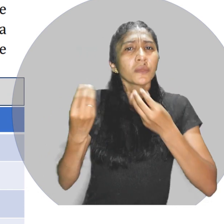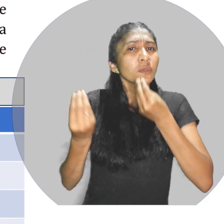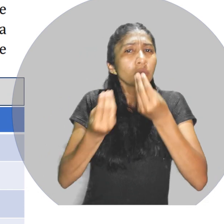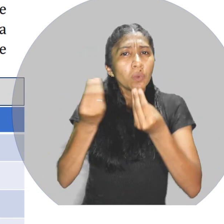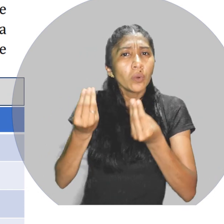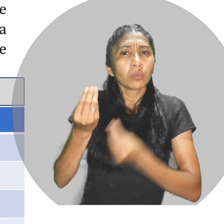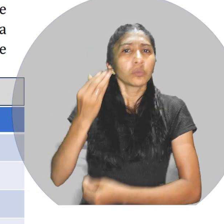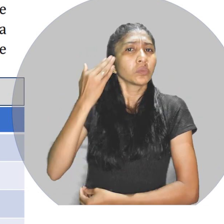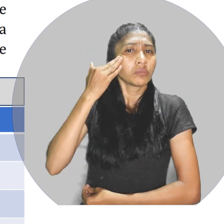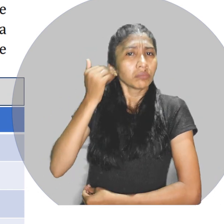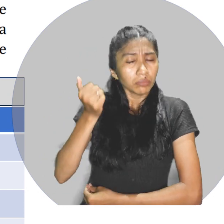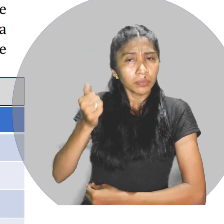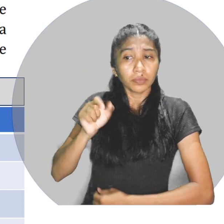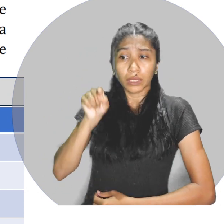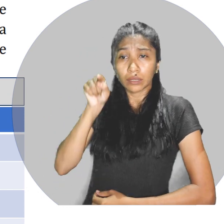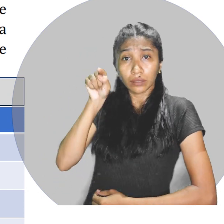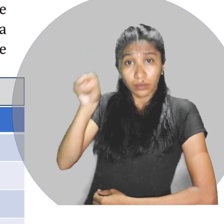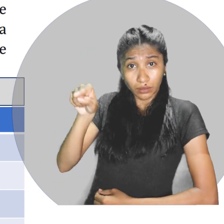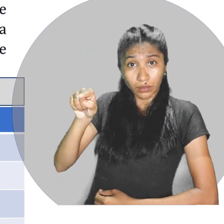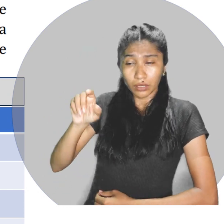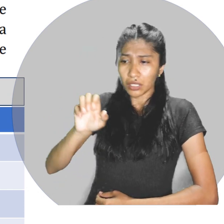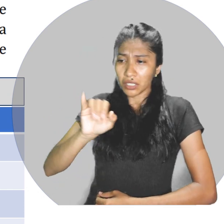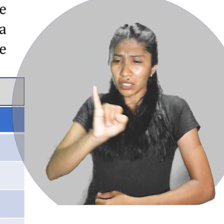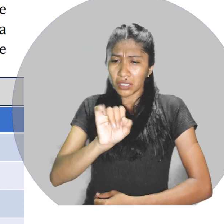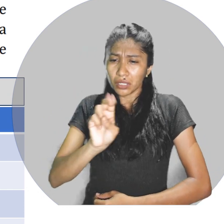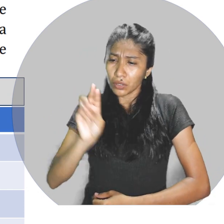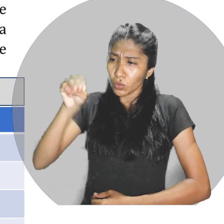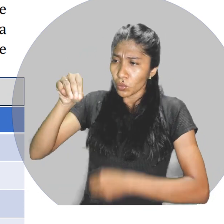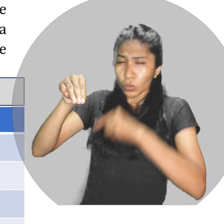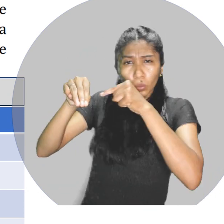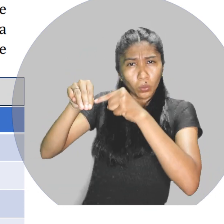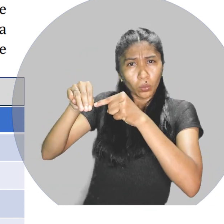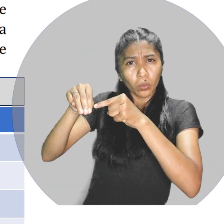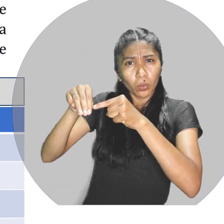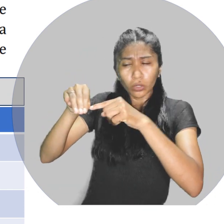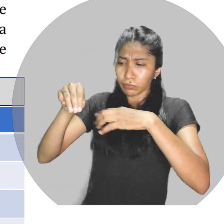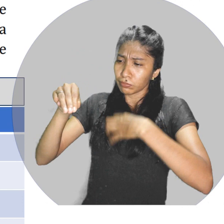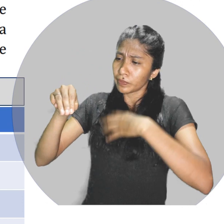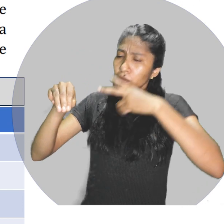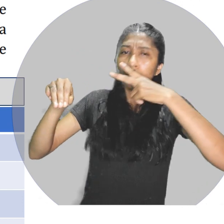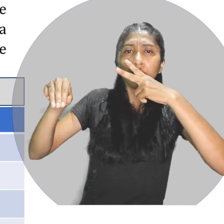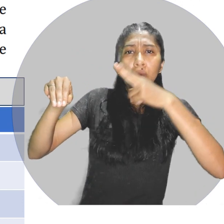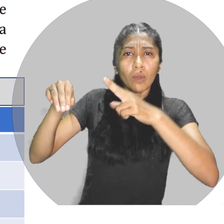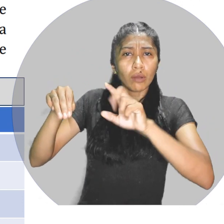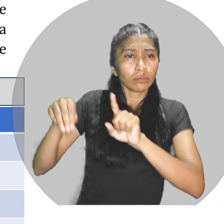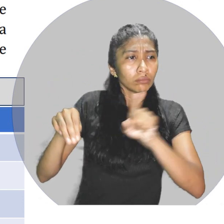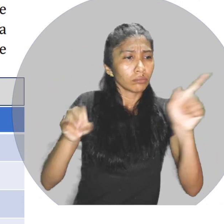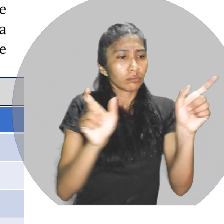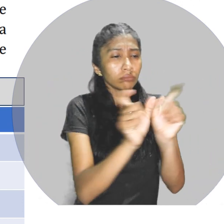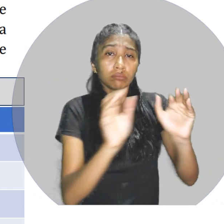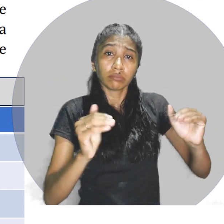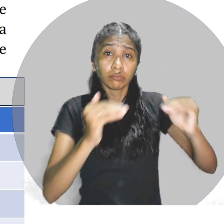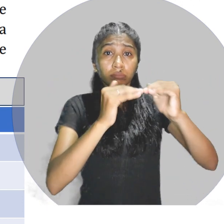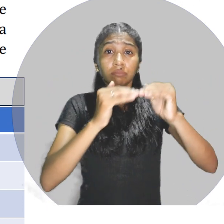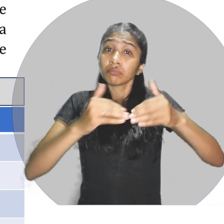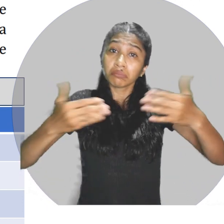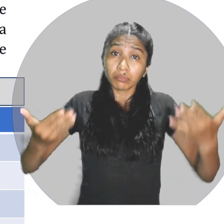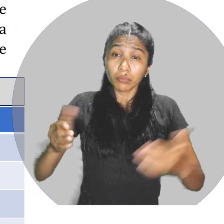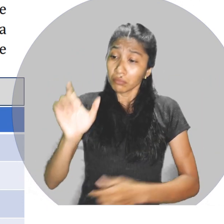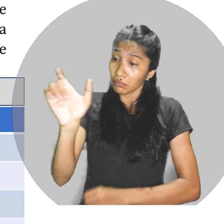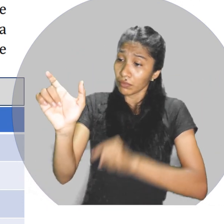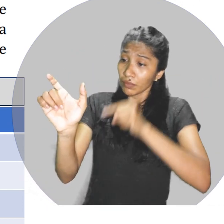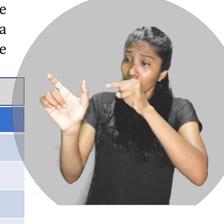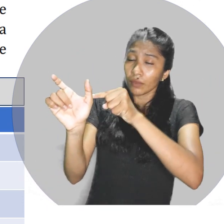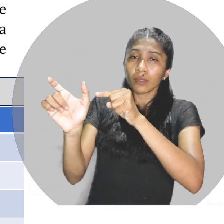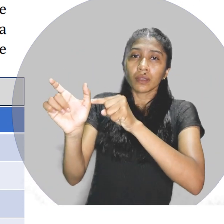seu genitivo se faz em ium, ou seja, do mesmo jeito que o parisilábico, então esta